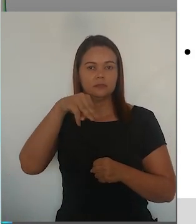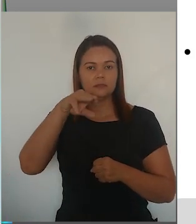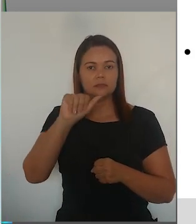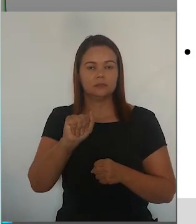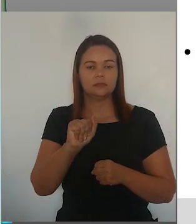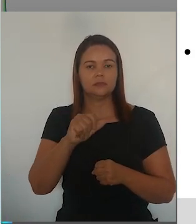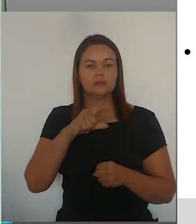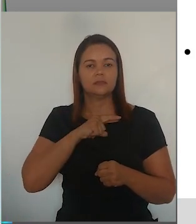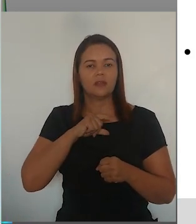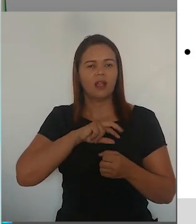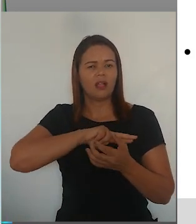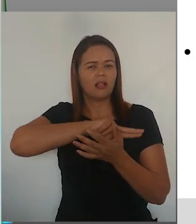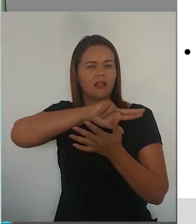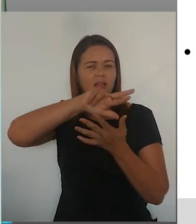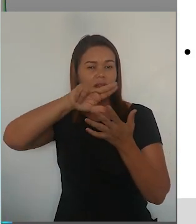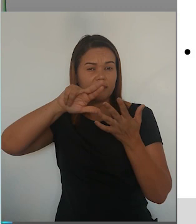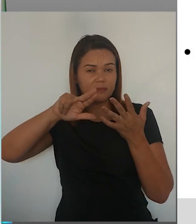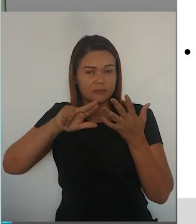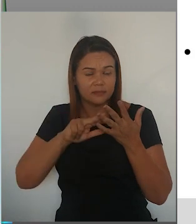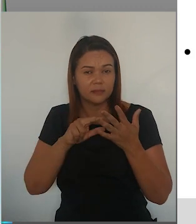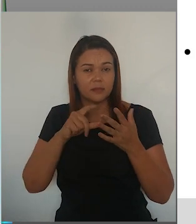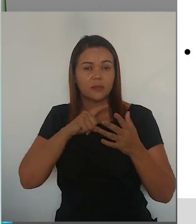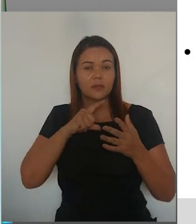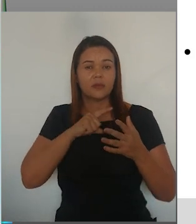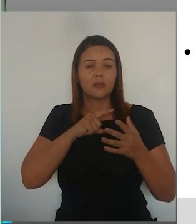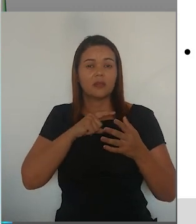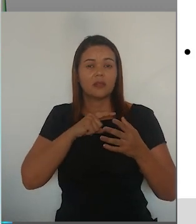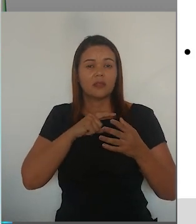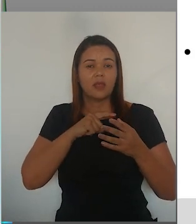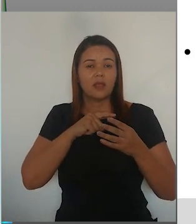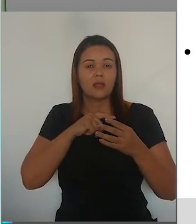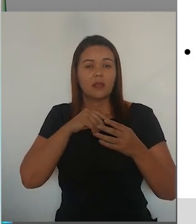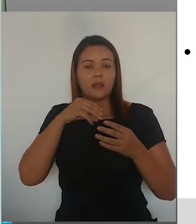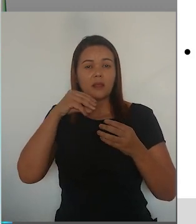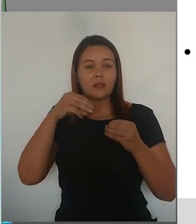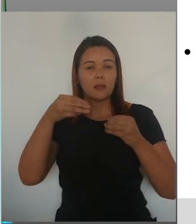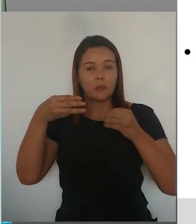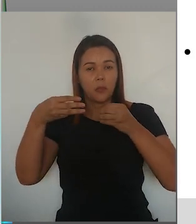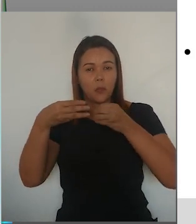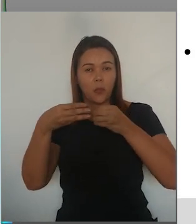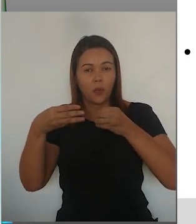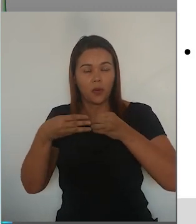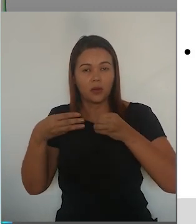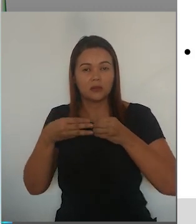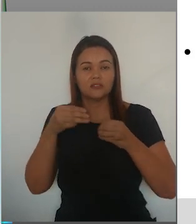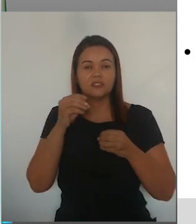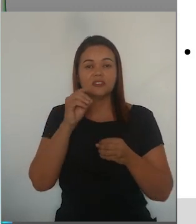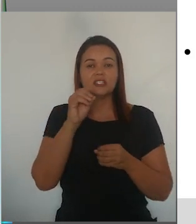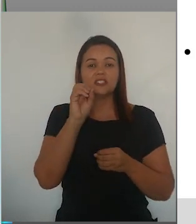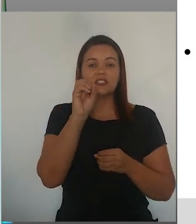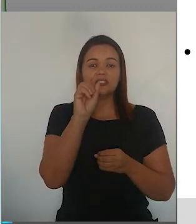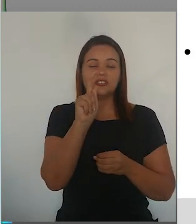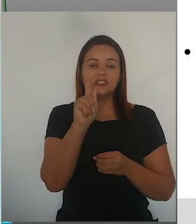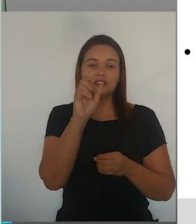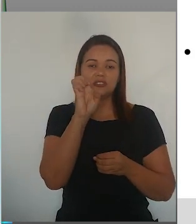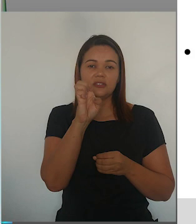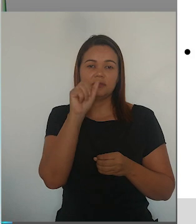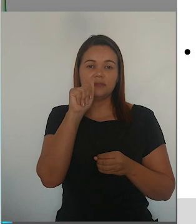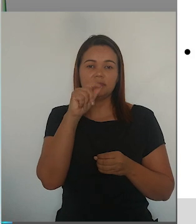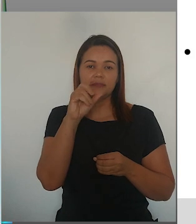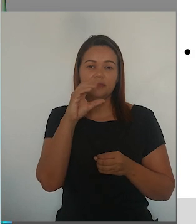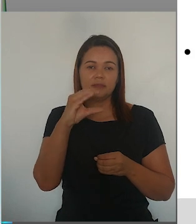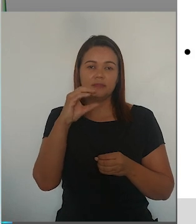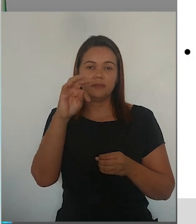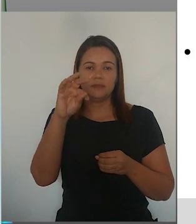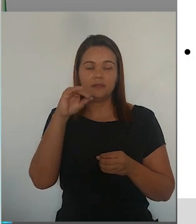A fibra de actina apresenta polaridade devido às moléculas de G-actina, que